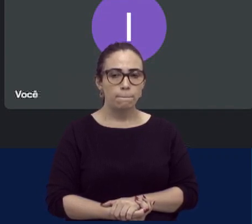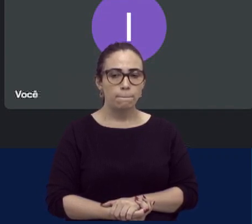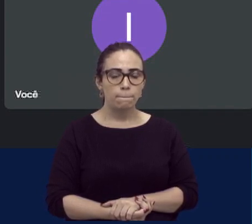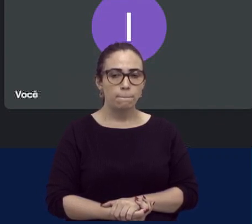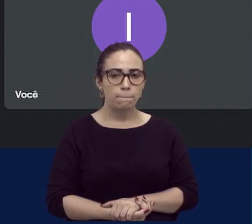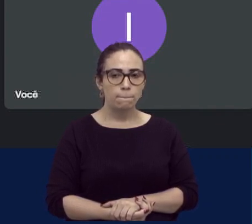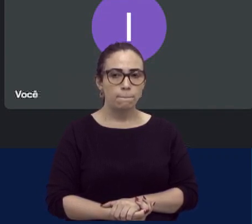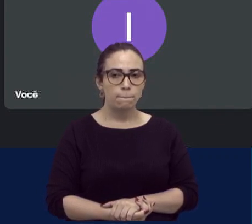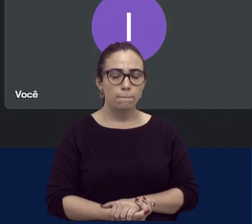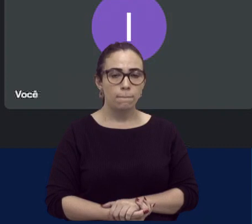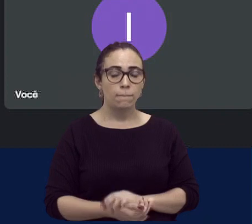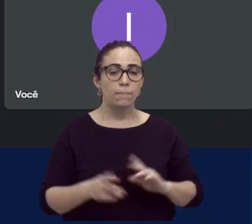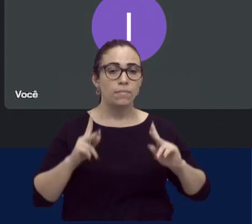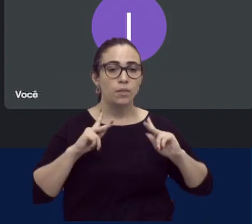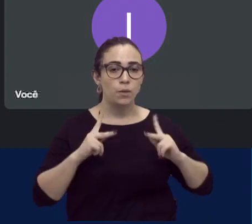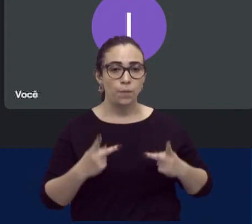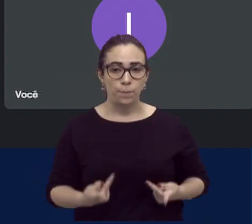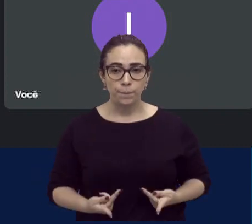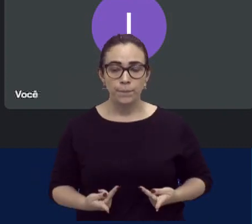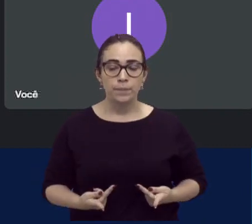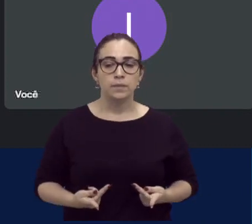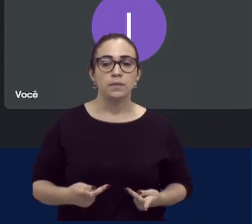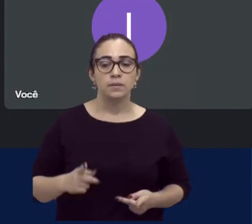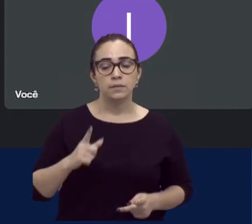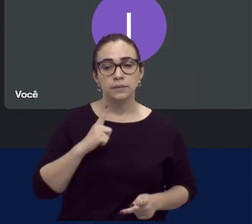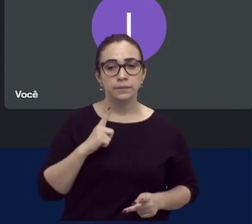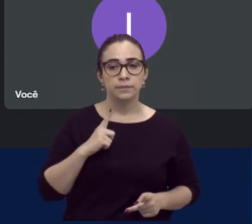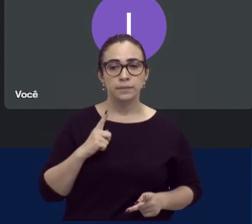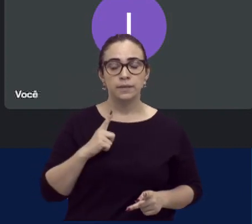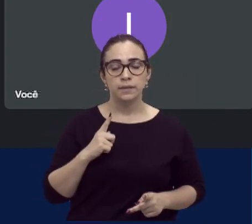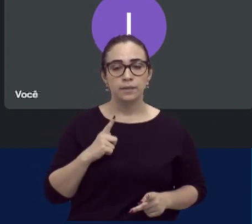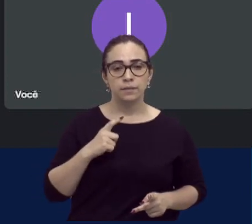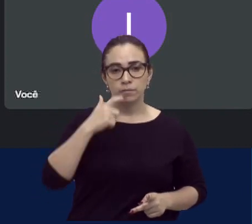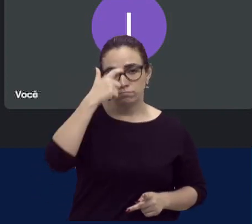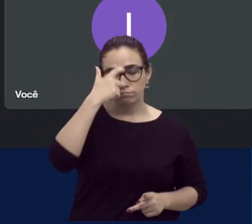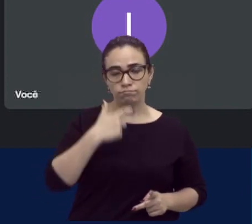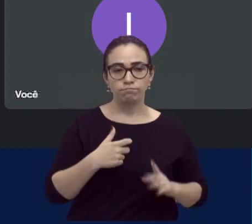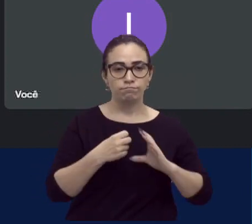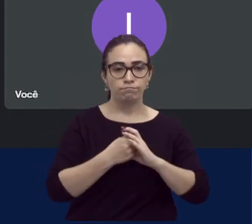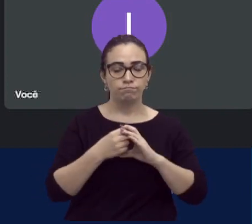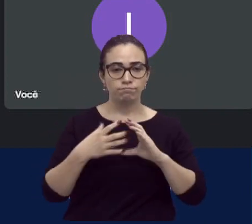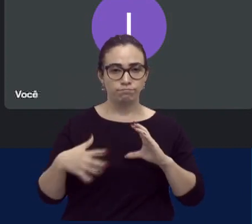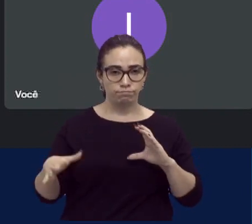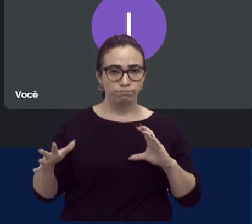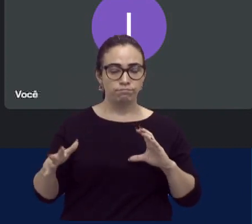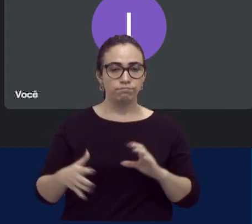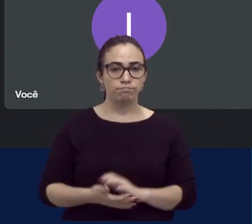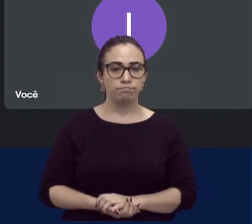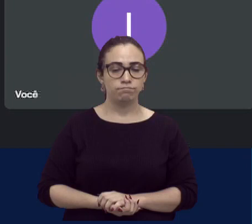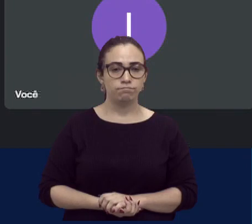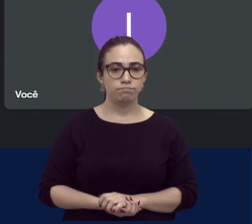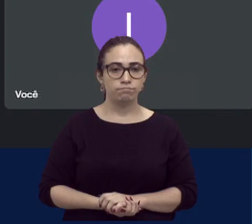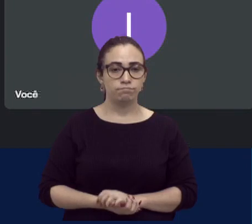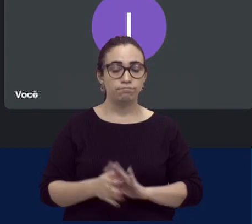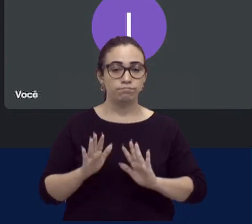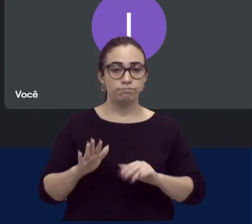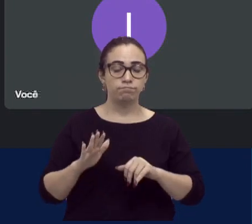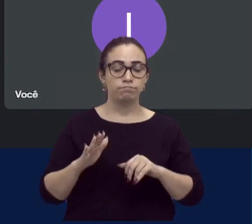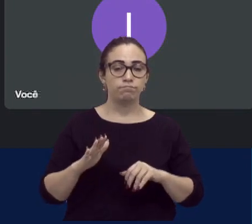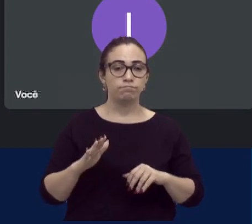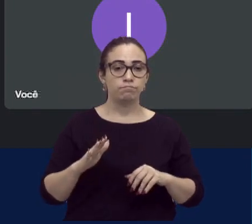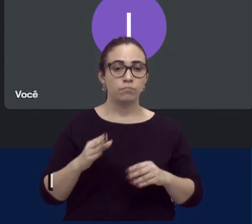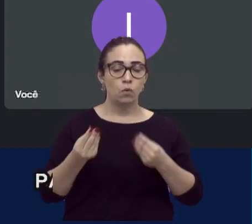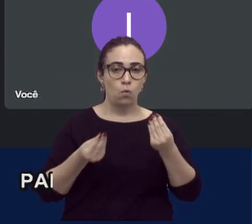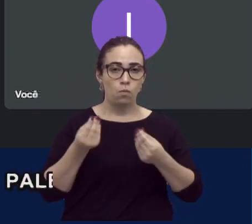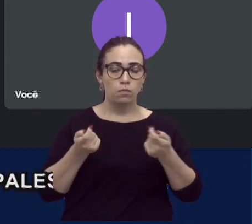o ser humano ele tem necessidades universais, certo? Mas, na gestão de conflitos, por